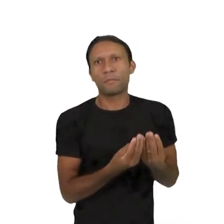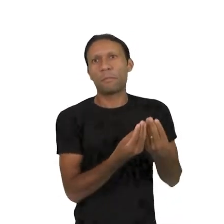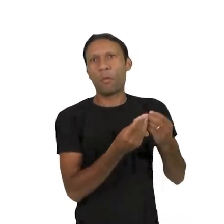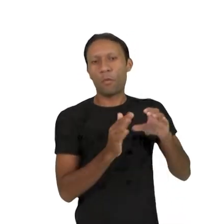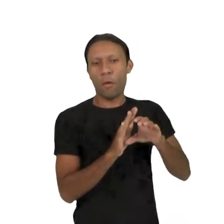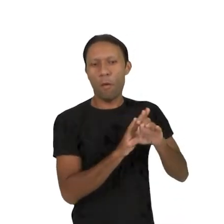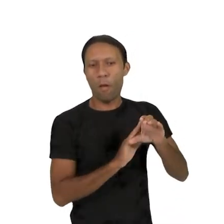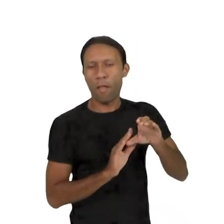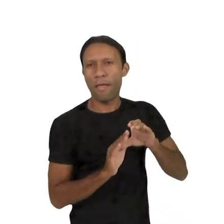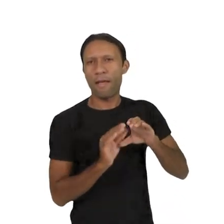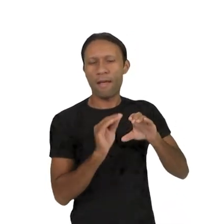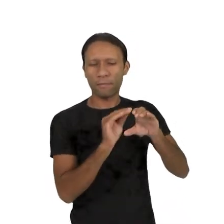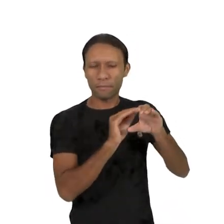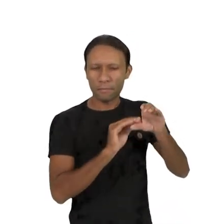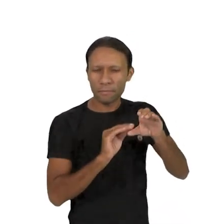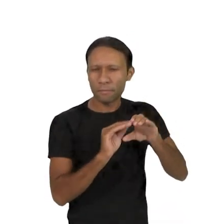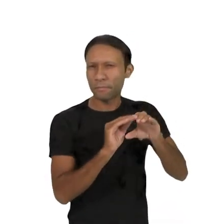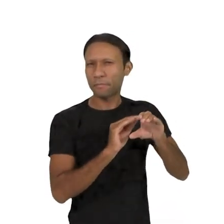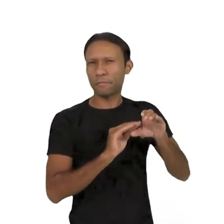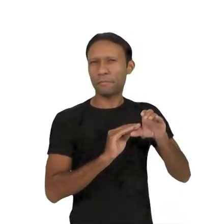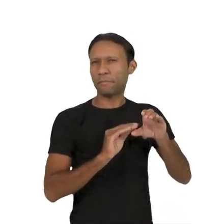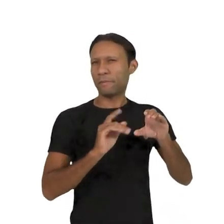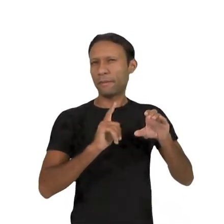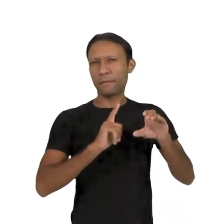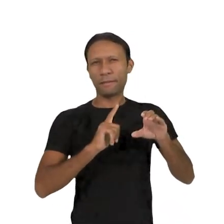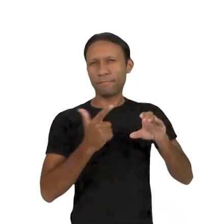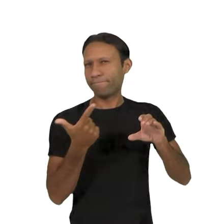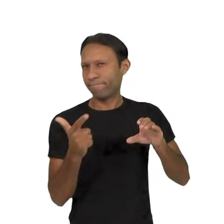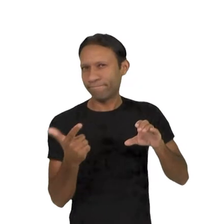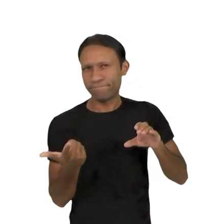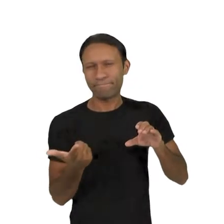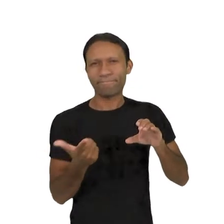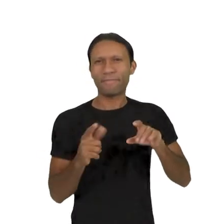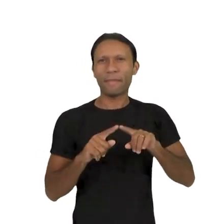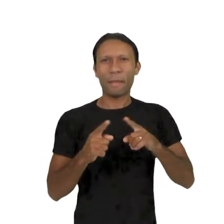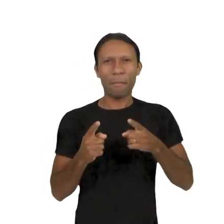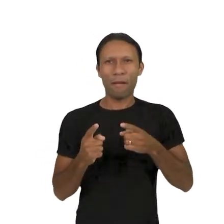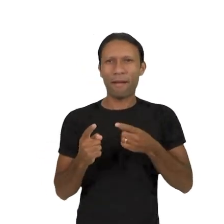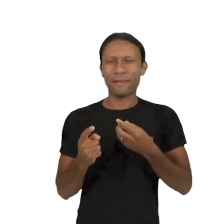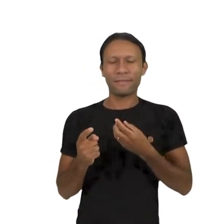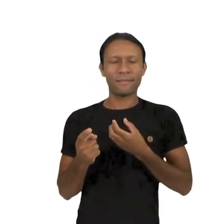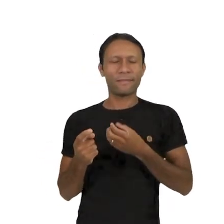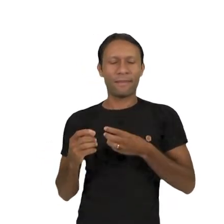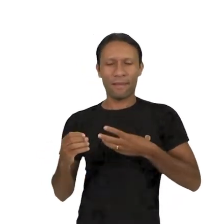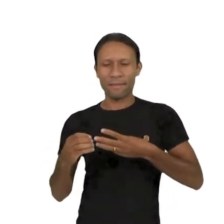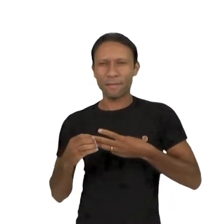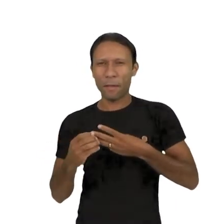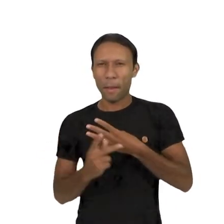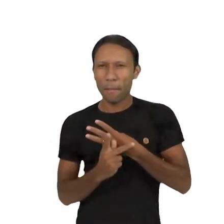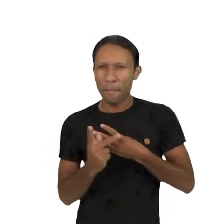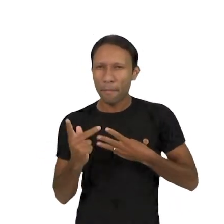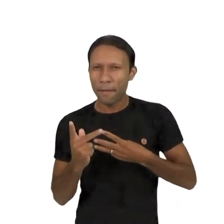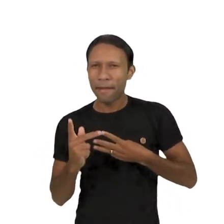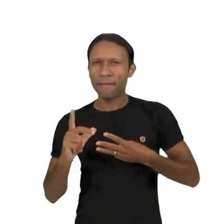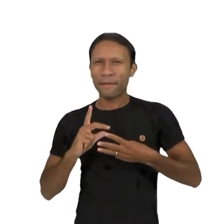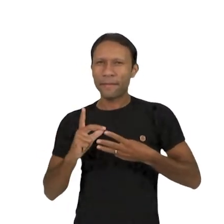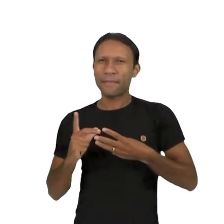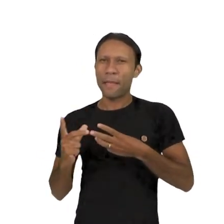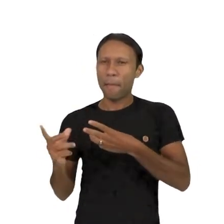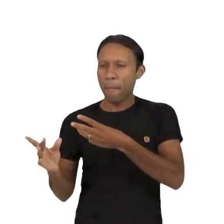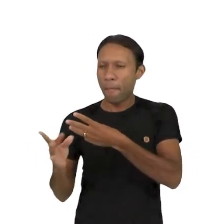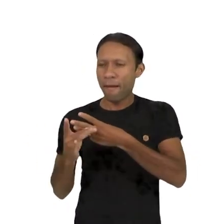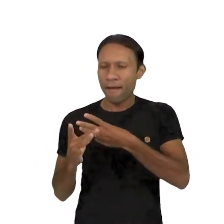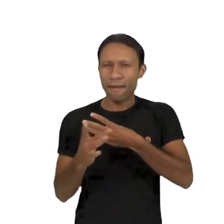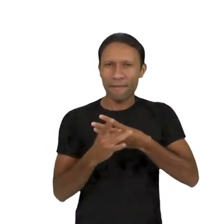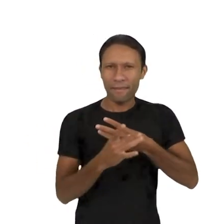uma célula eucarionte. Então você vai ter ribossomos, tá? Você vai ter os plasmídeos, que a gente já conversou também